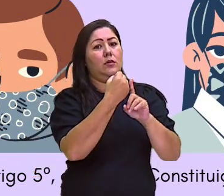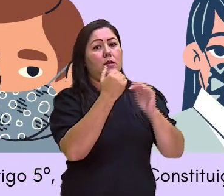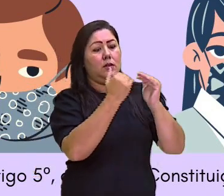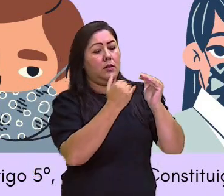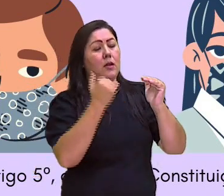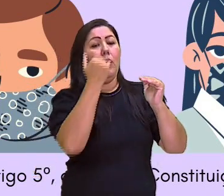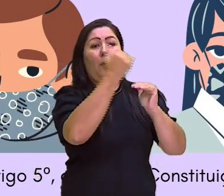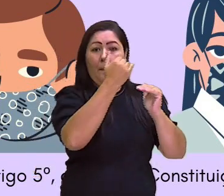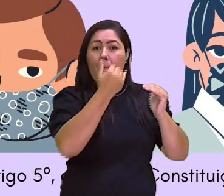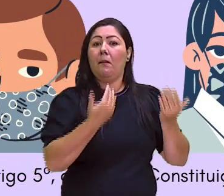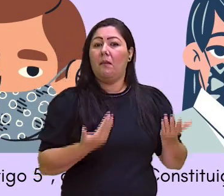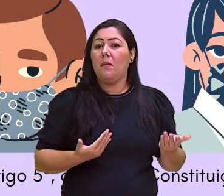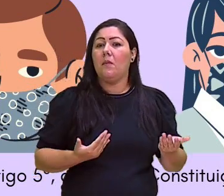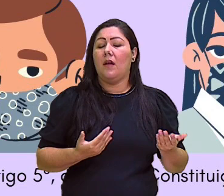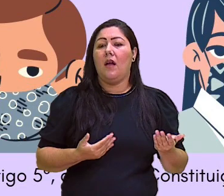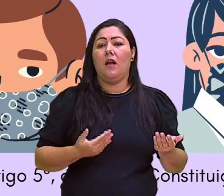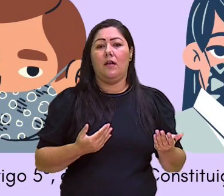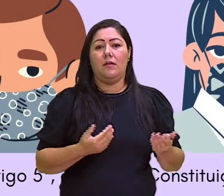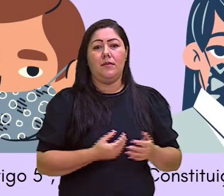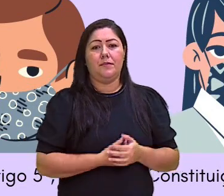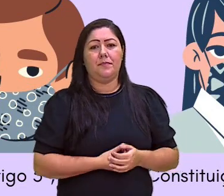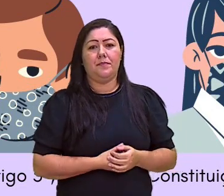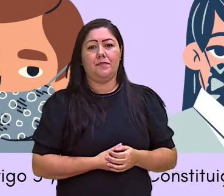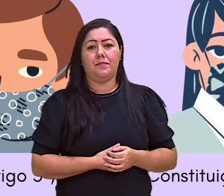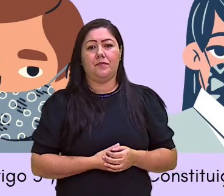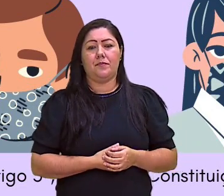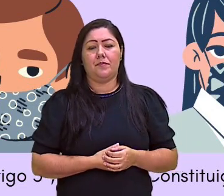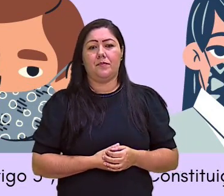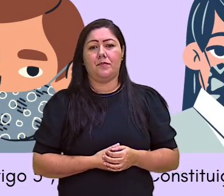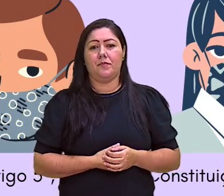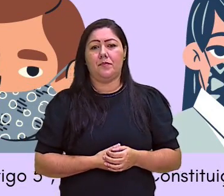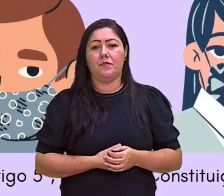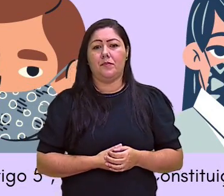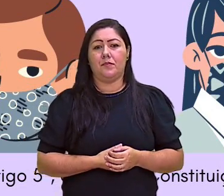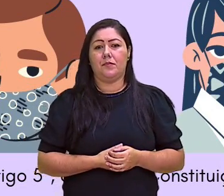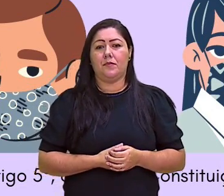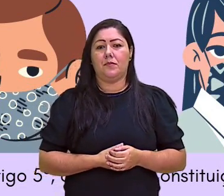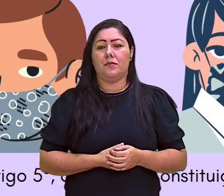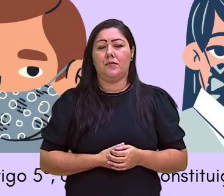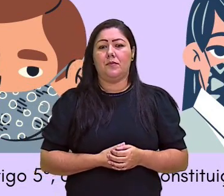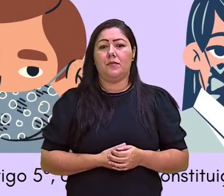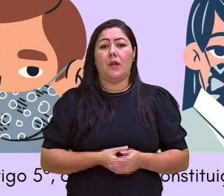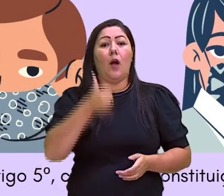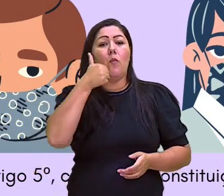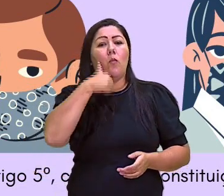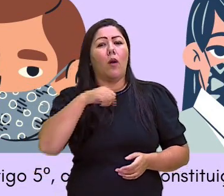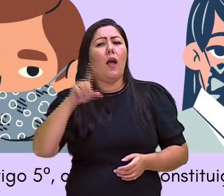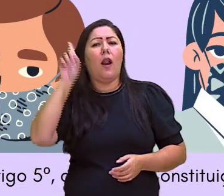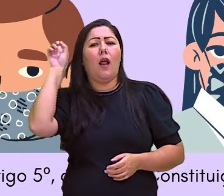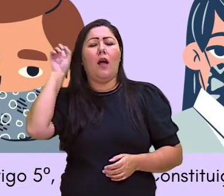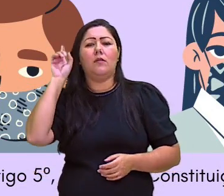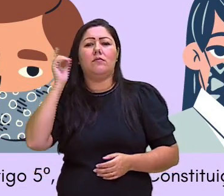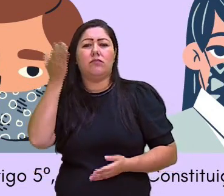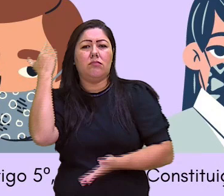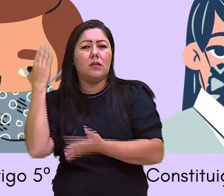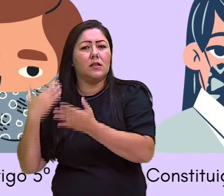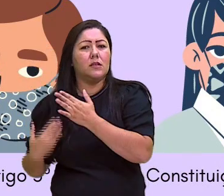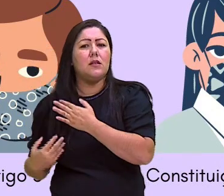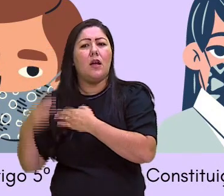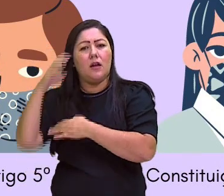eram reconhecidas. Nós tínhamos as mulheres no Egito e assim